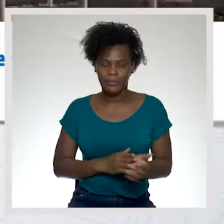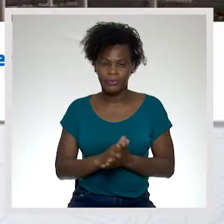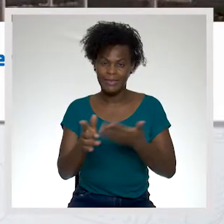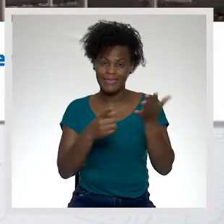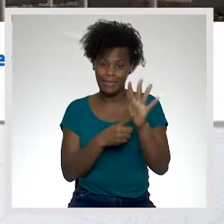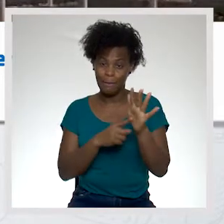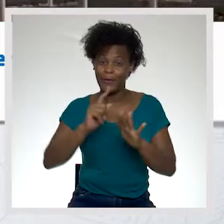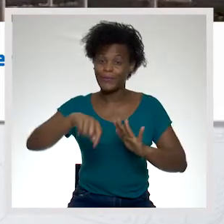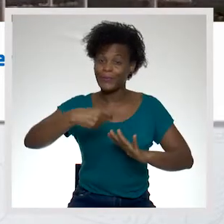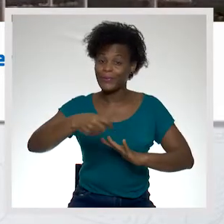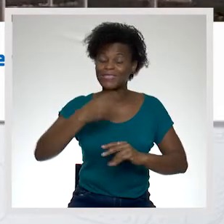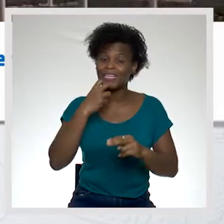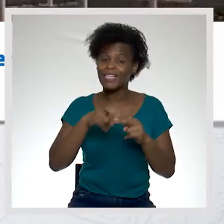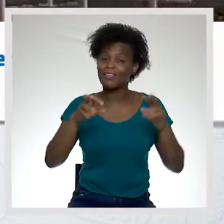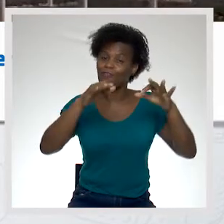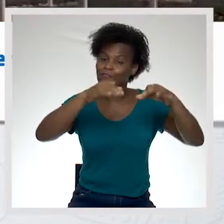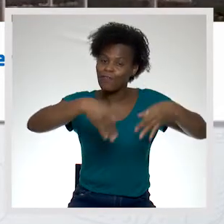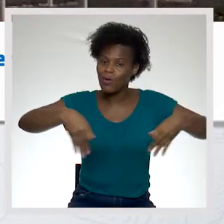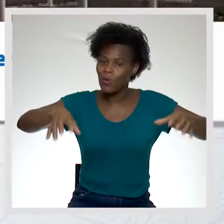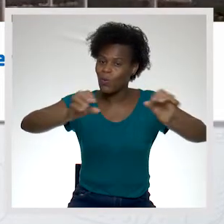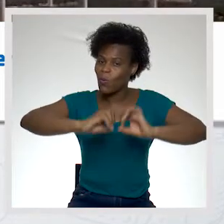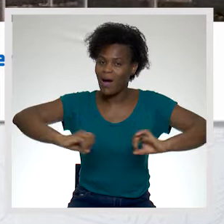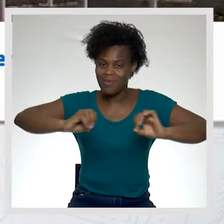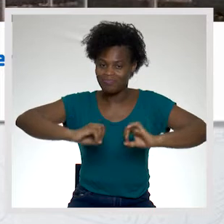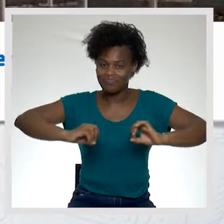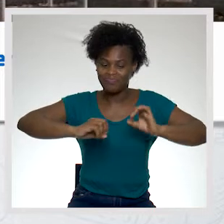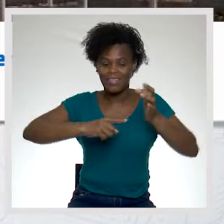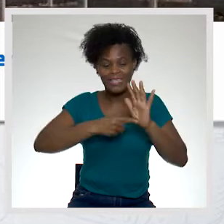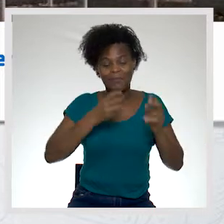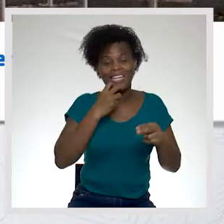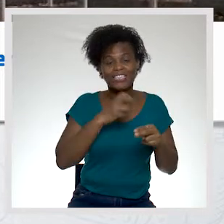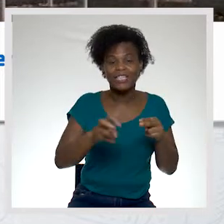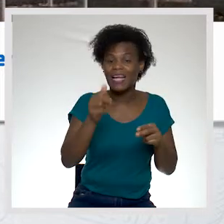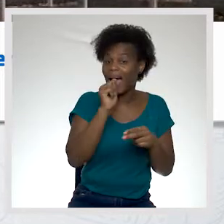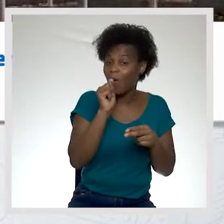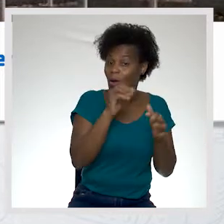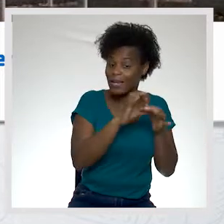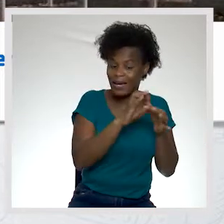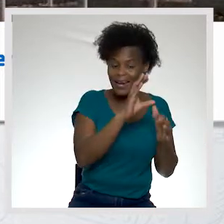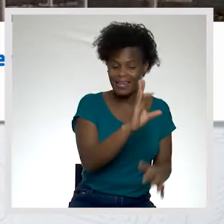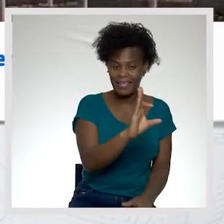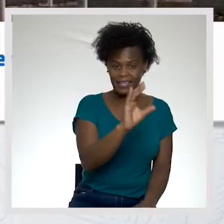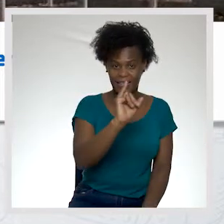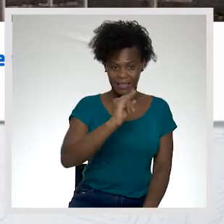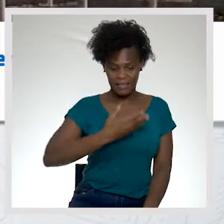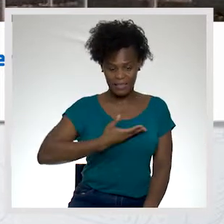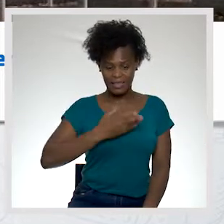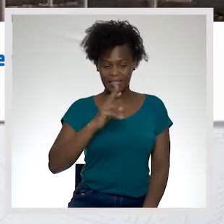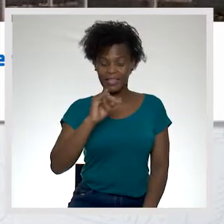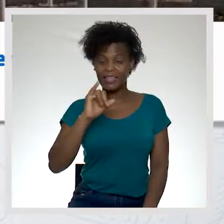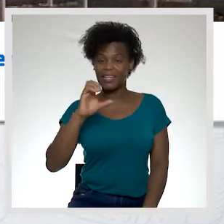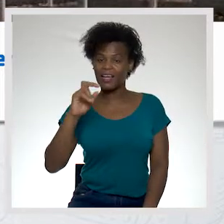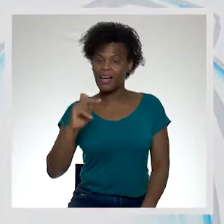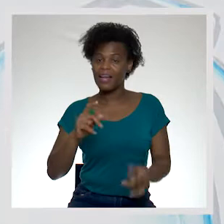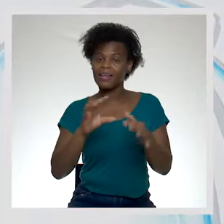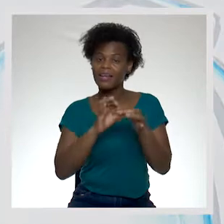Exemplos de recursos energéticos renováveis. A energia hídrica. A energia